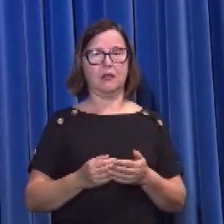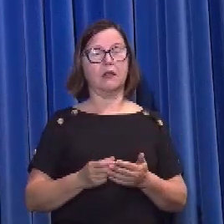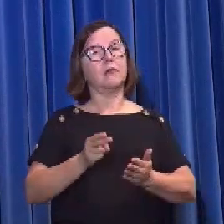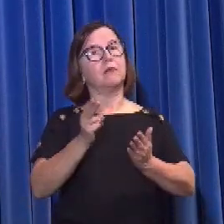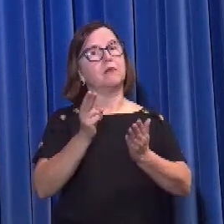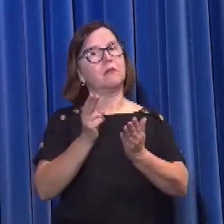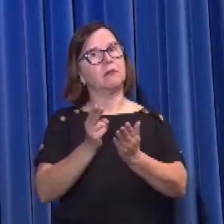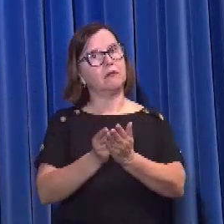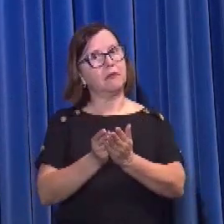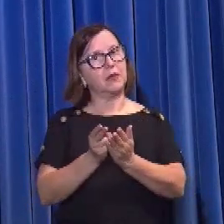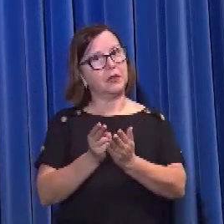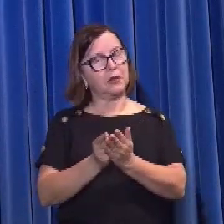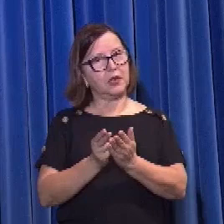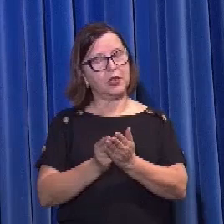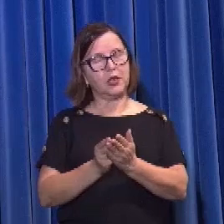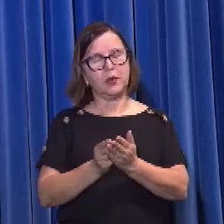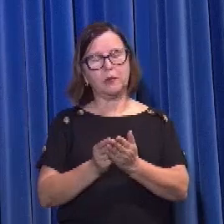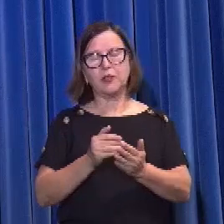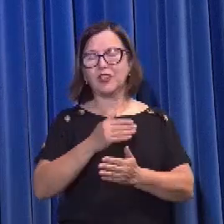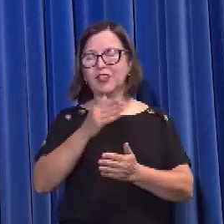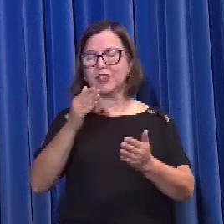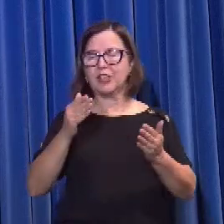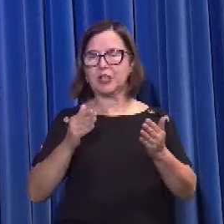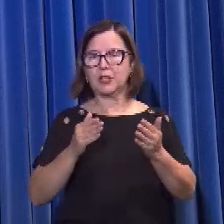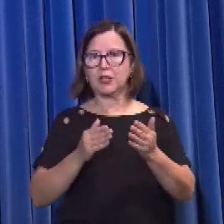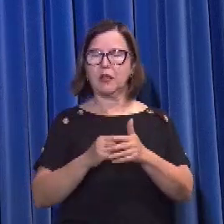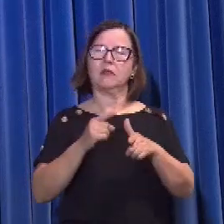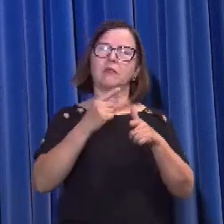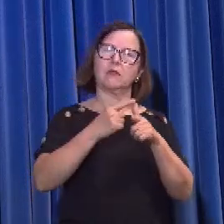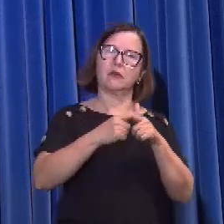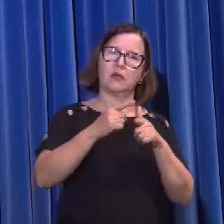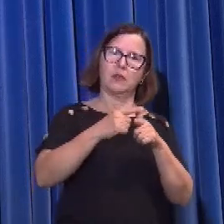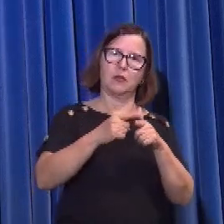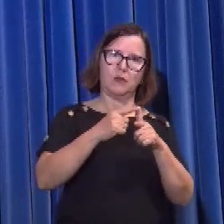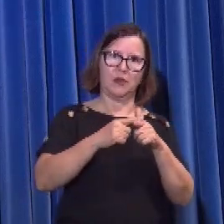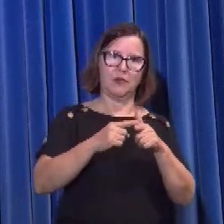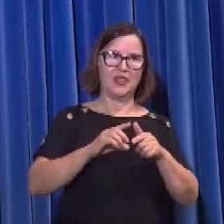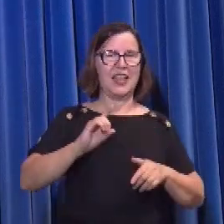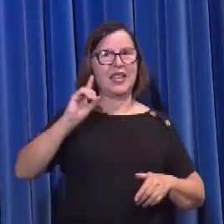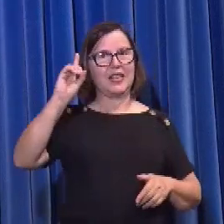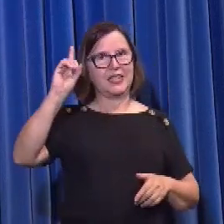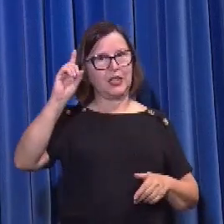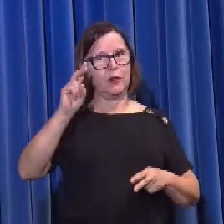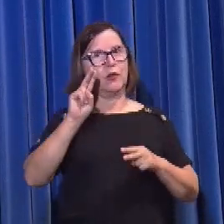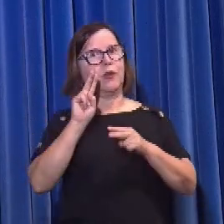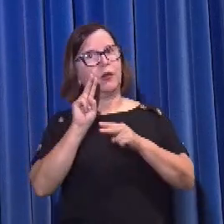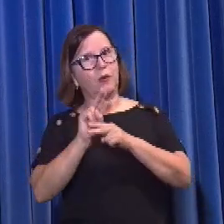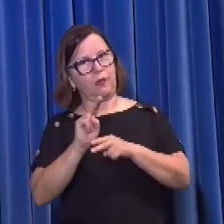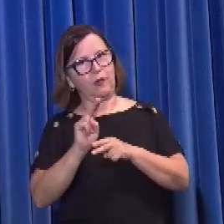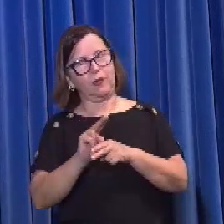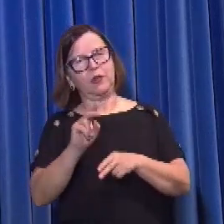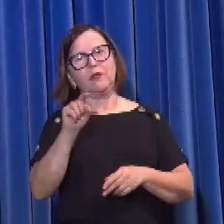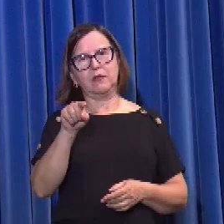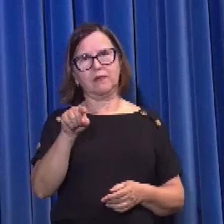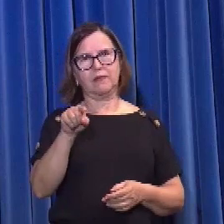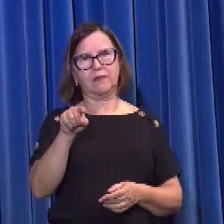Apesar de todas as circunstâncias, Ele está cuidando de você.